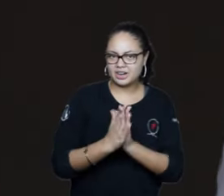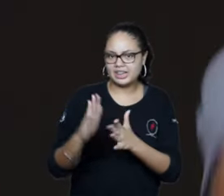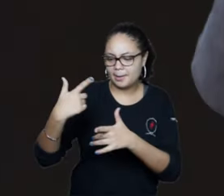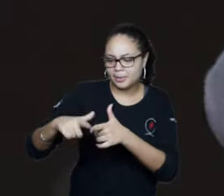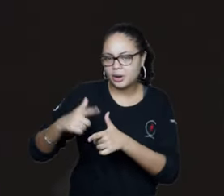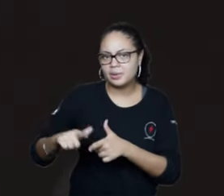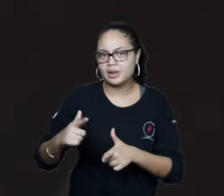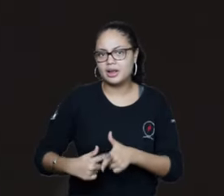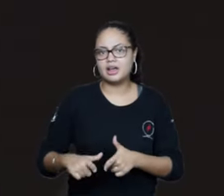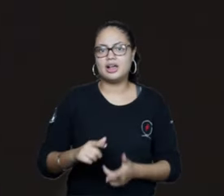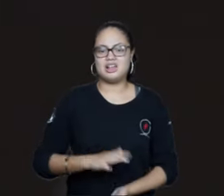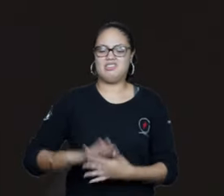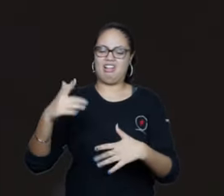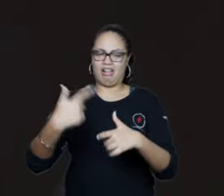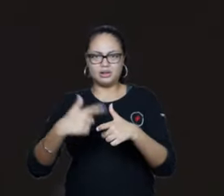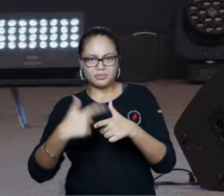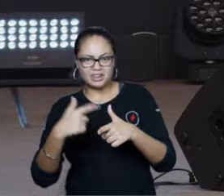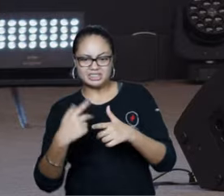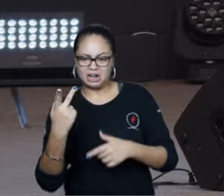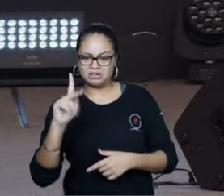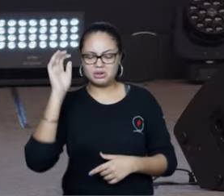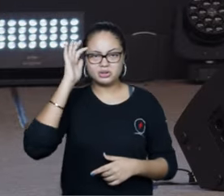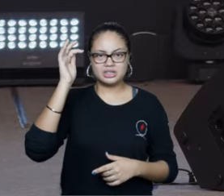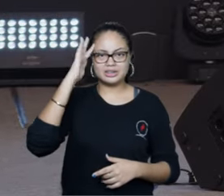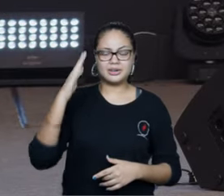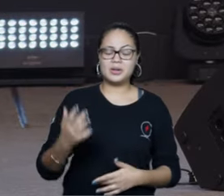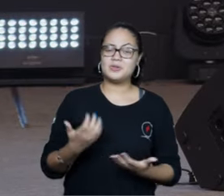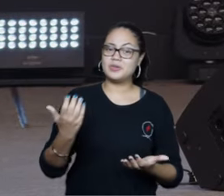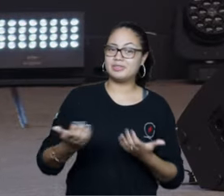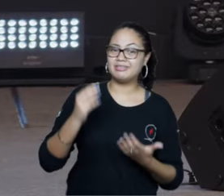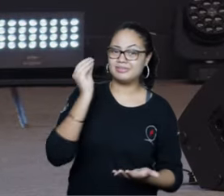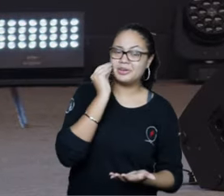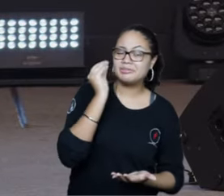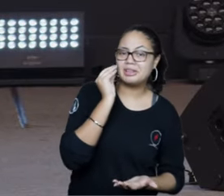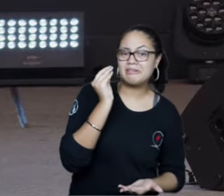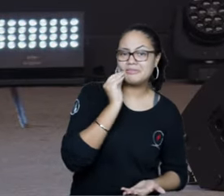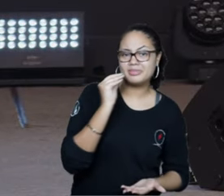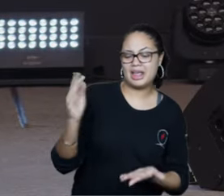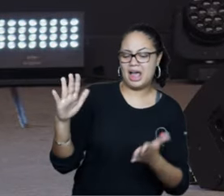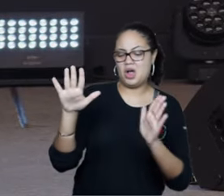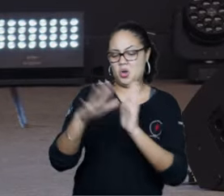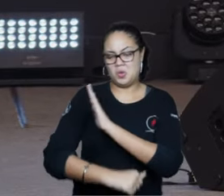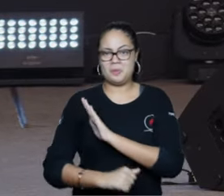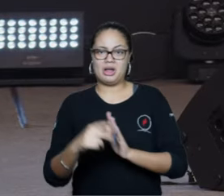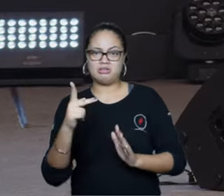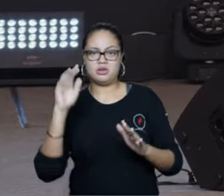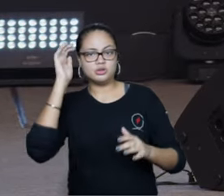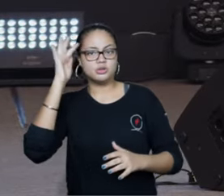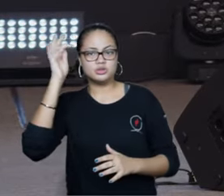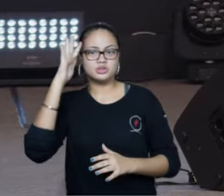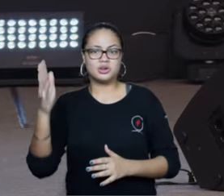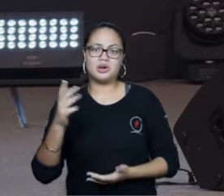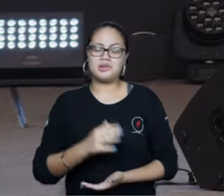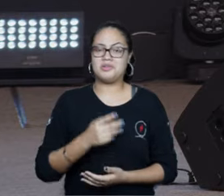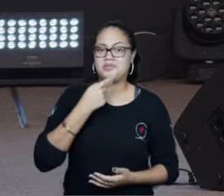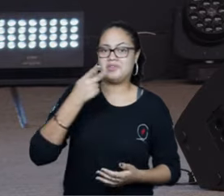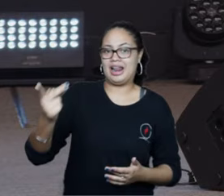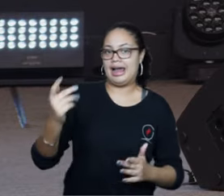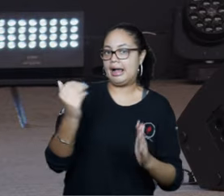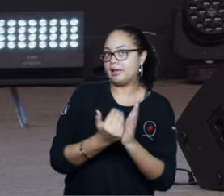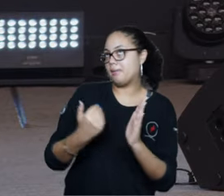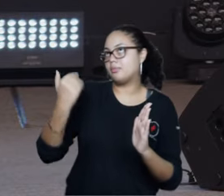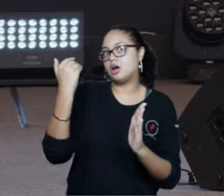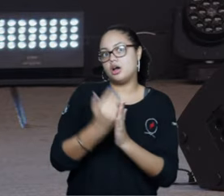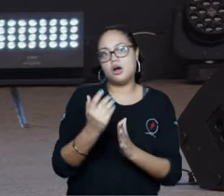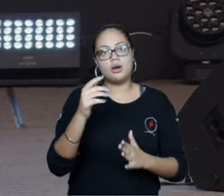vão debochar do teu sonho vão querer impedir teu sonho vão querer roubar o teu sonho vão dizer que esse sonho é muito grande